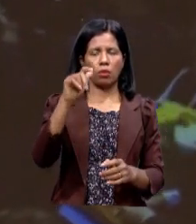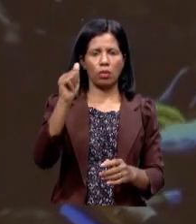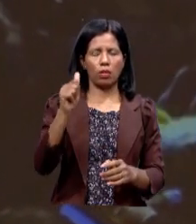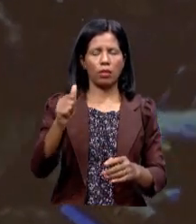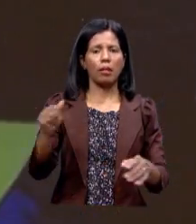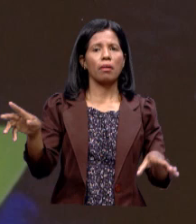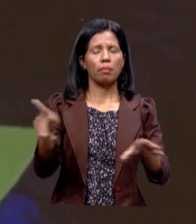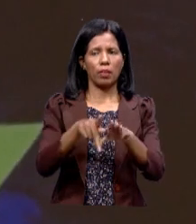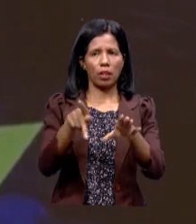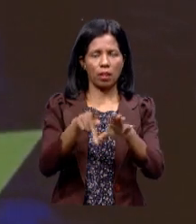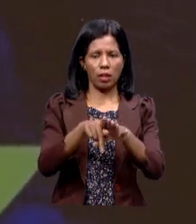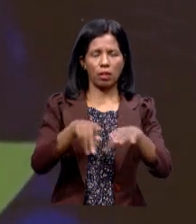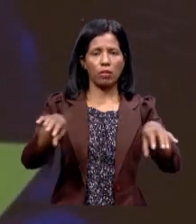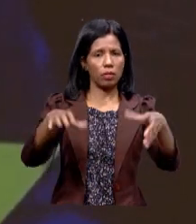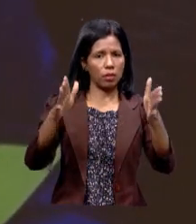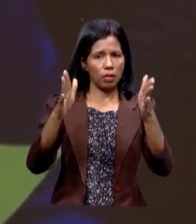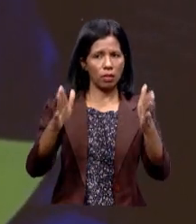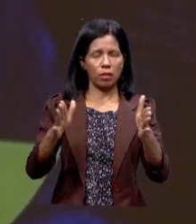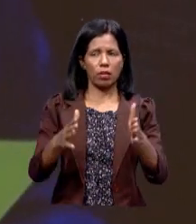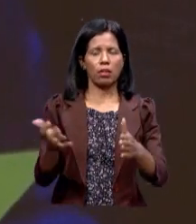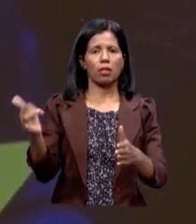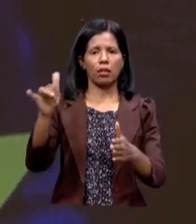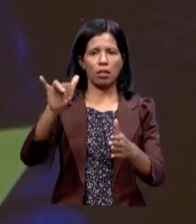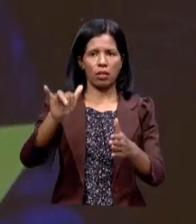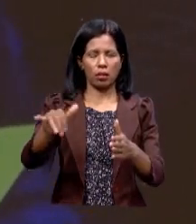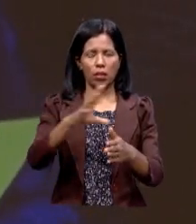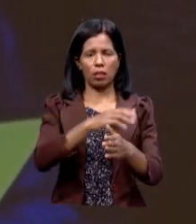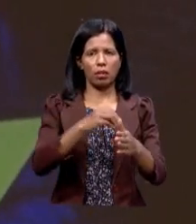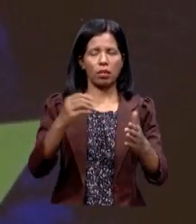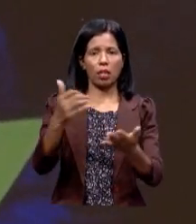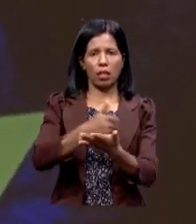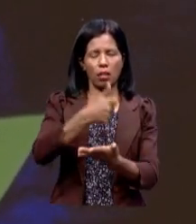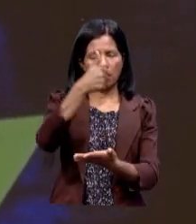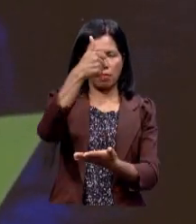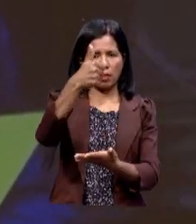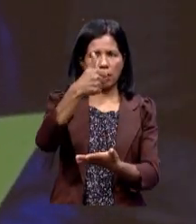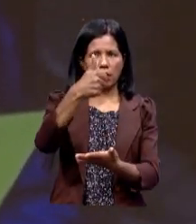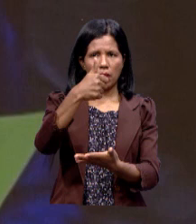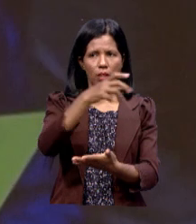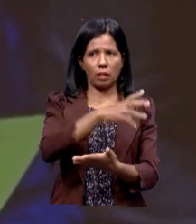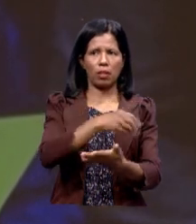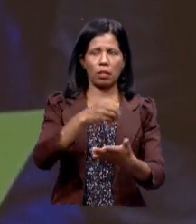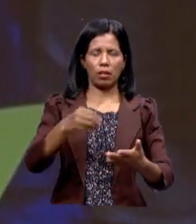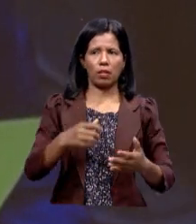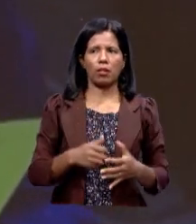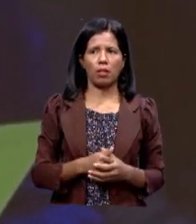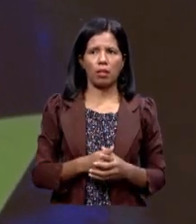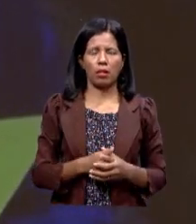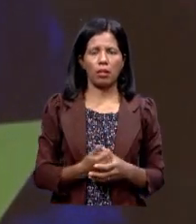Trabalhadores consegue manan nia competitor Jair Bolsonaro